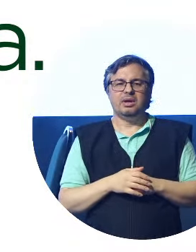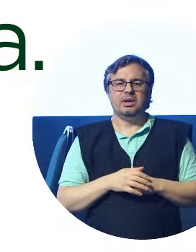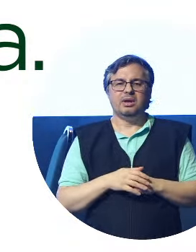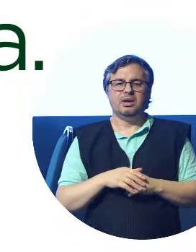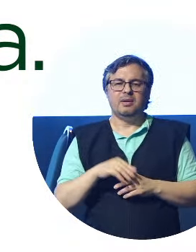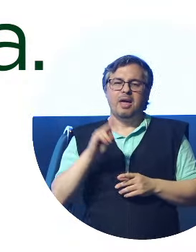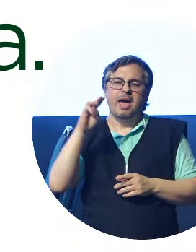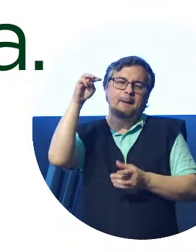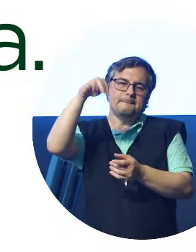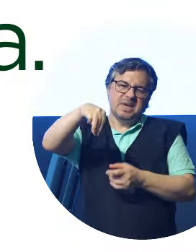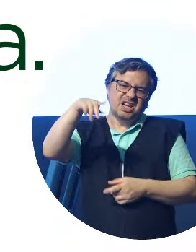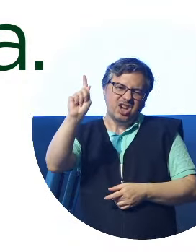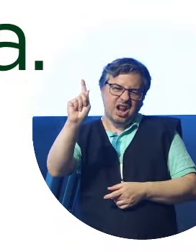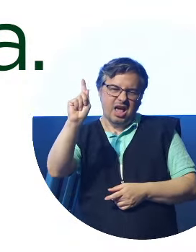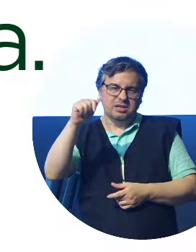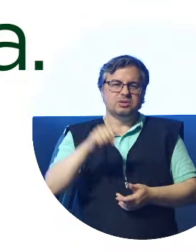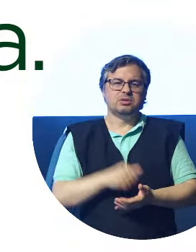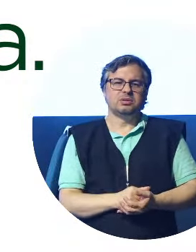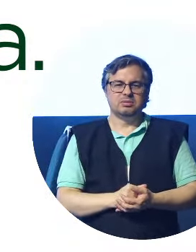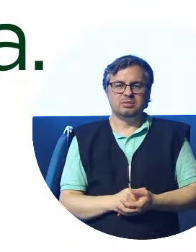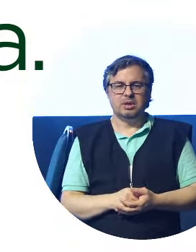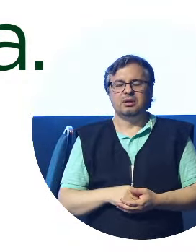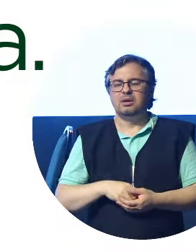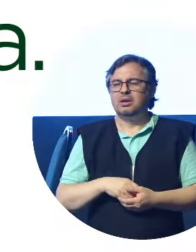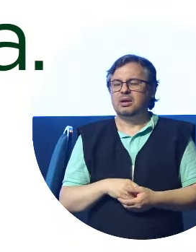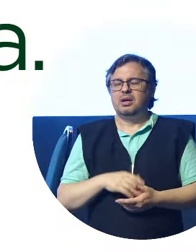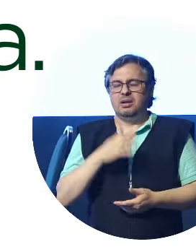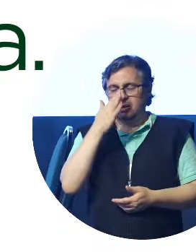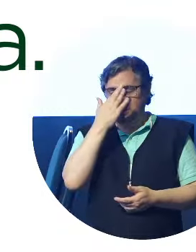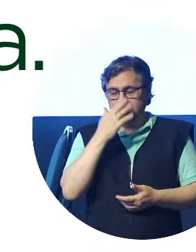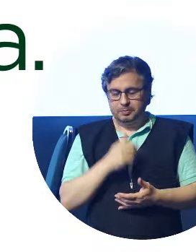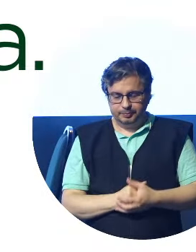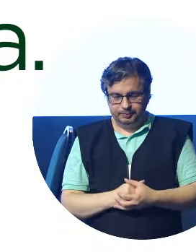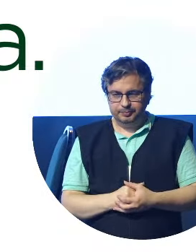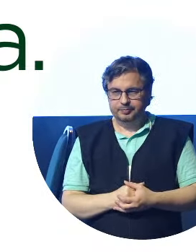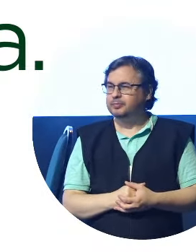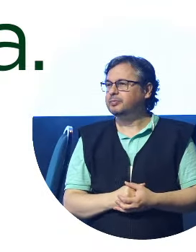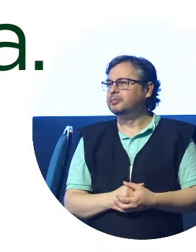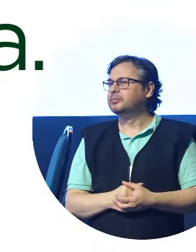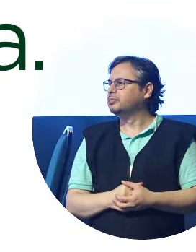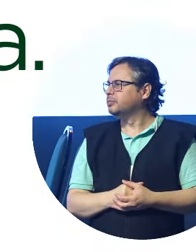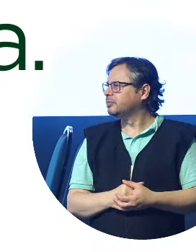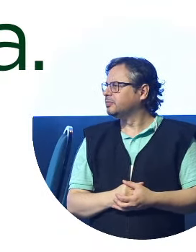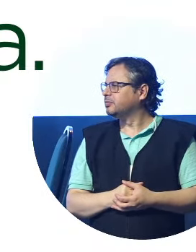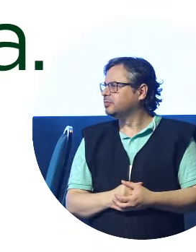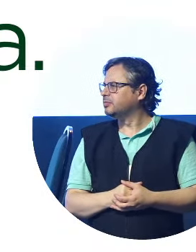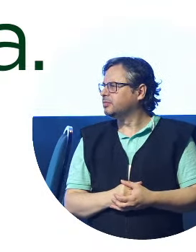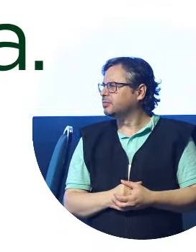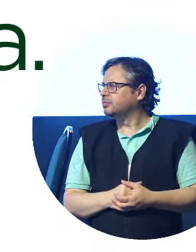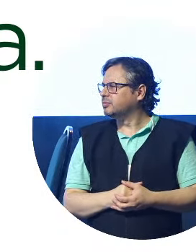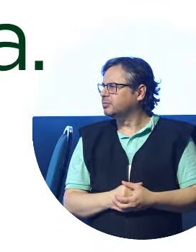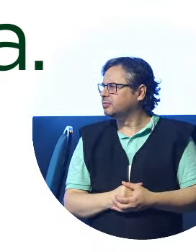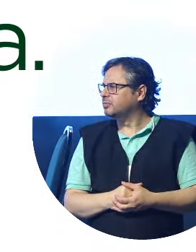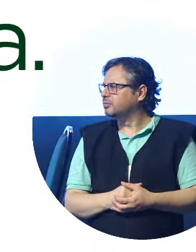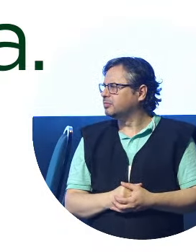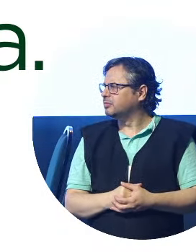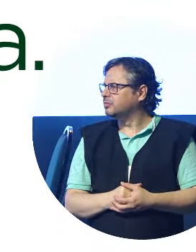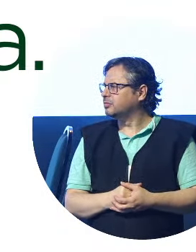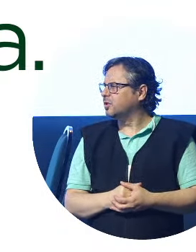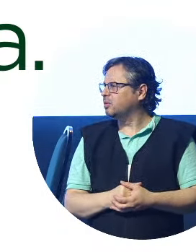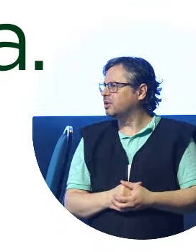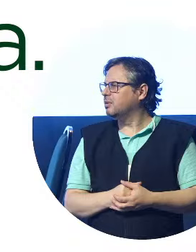Vito, Eliezer Vito fala assim, pastor, a igreja é sua, meu irmão. Eu falo assim, eu sou membro dessa igreja já. Que Missões Nacionais pede a essas igrejas, impressionante como vocês